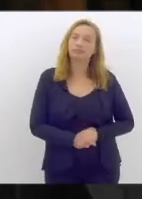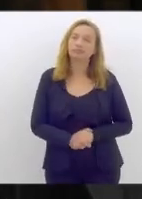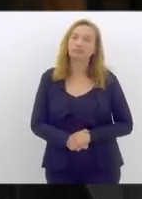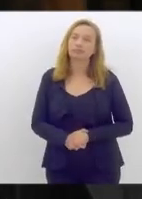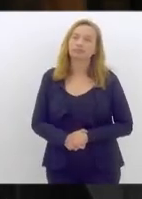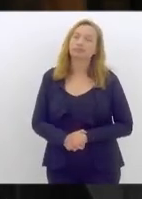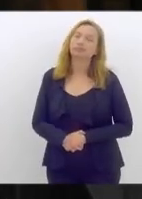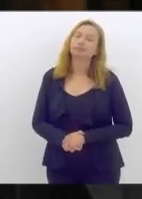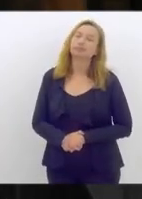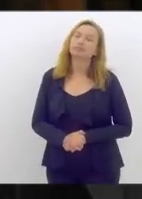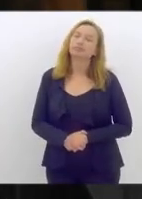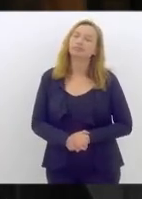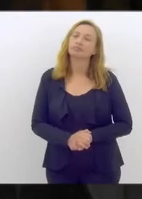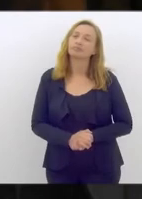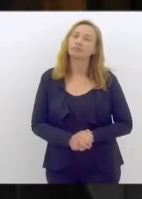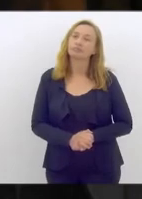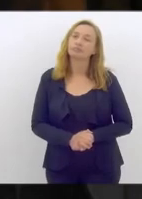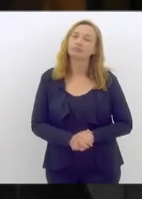naquela